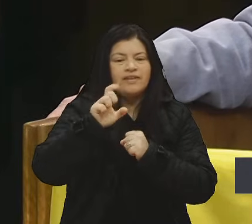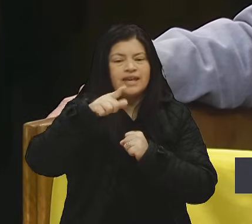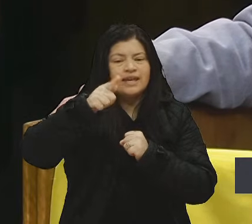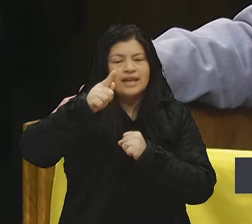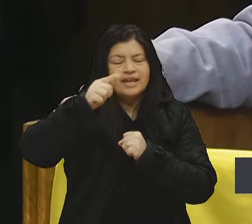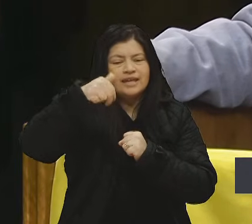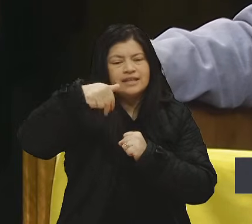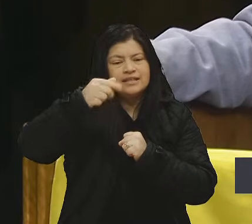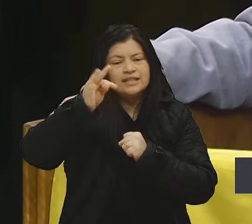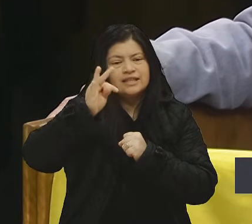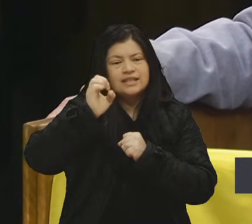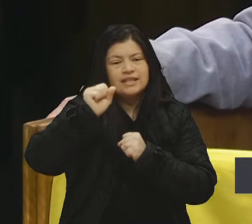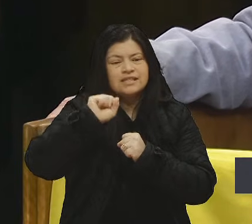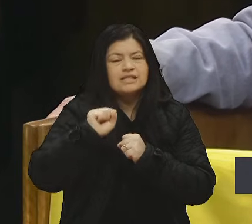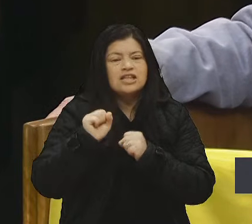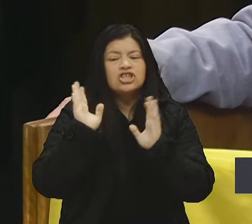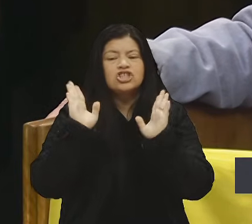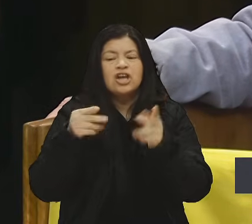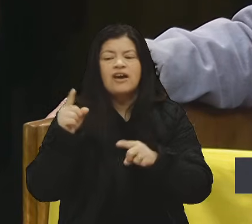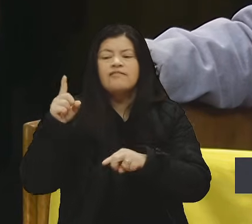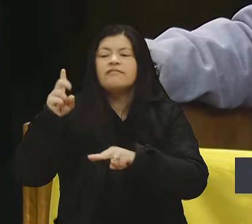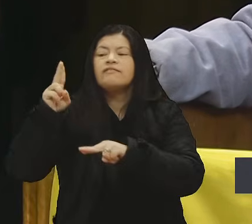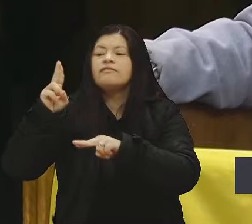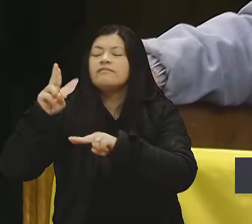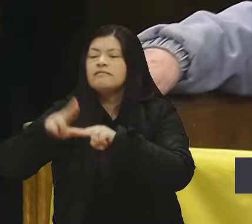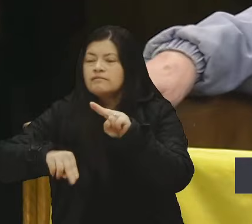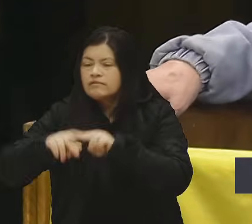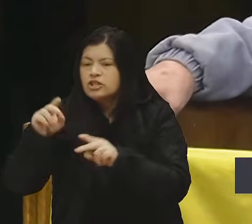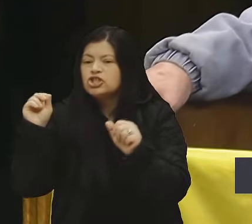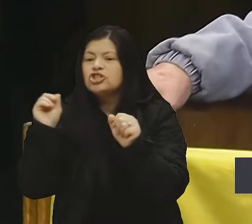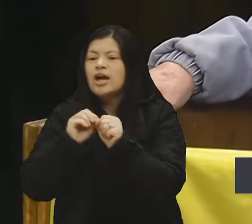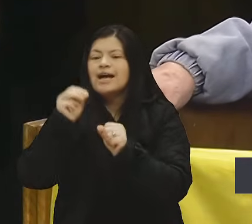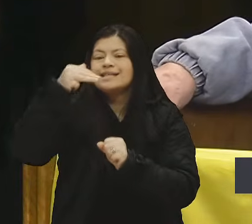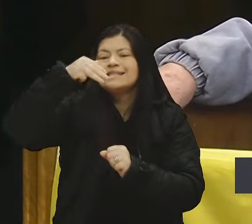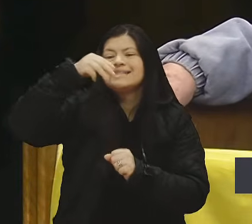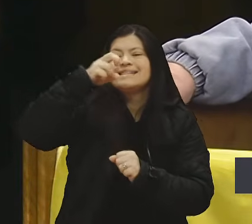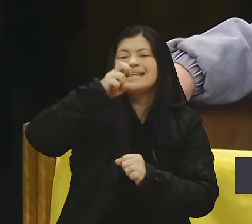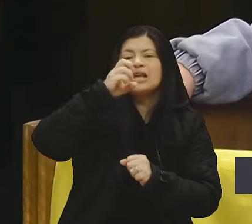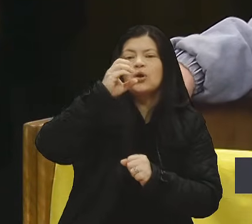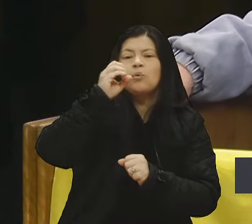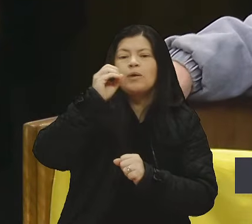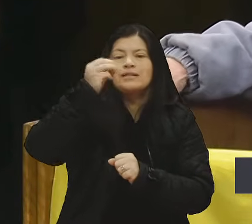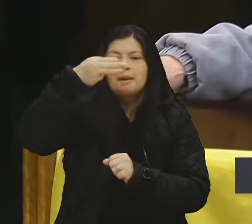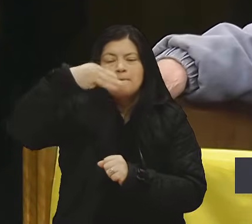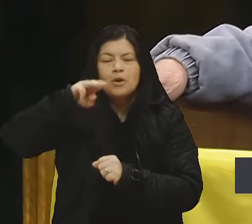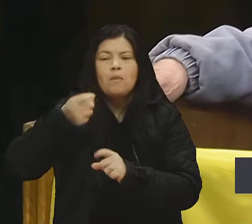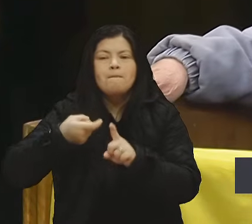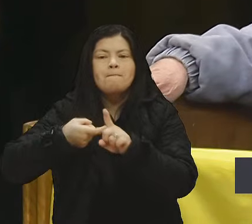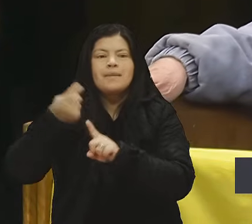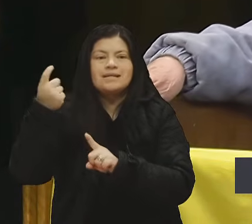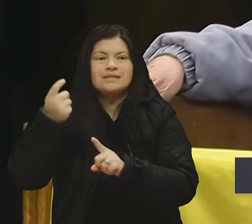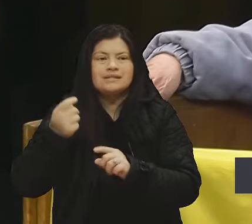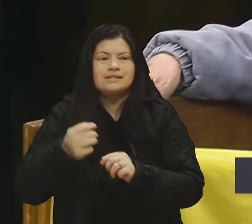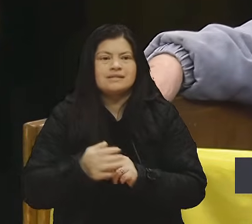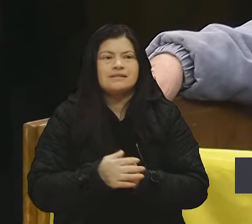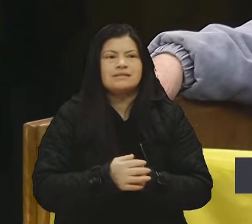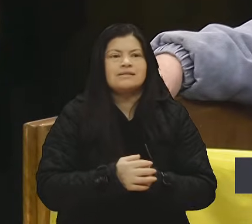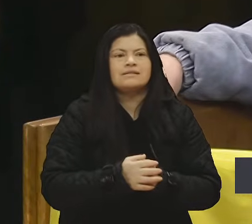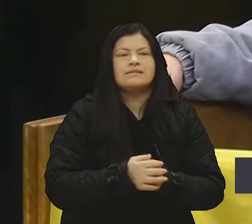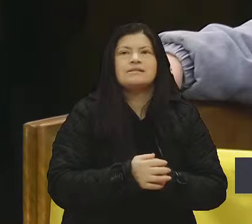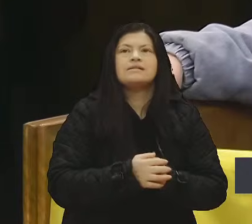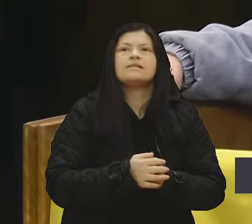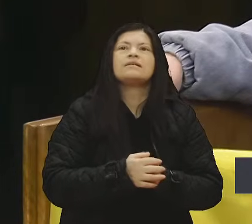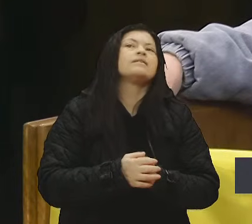Ele reconstruiu toda a escola e deixou melhor do que era, recebendo 50 mil por mês. Então,